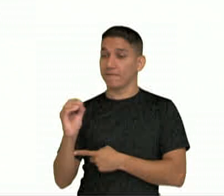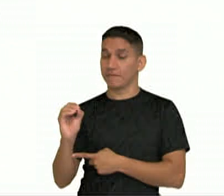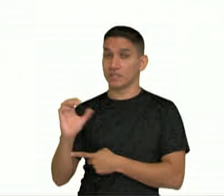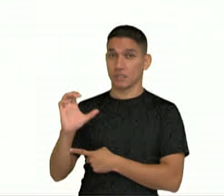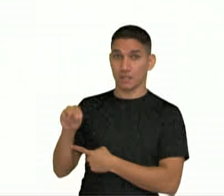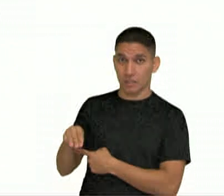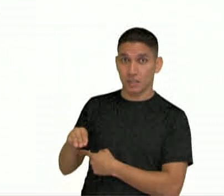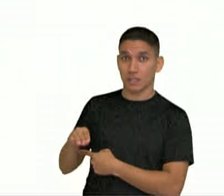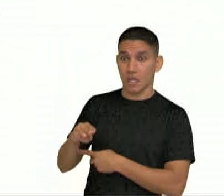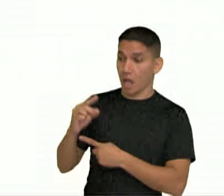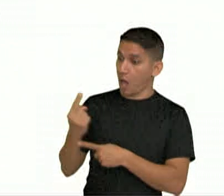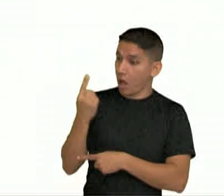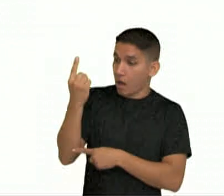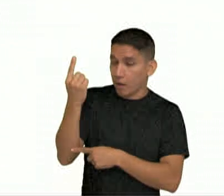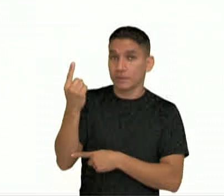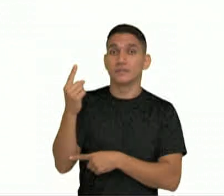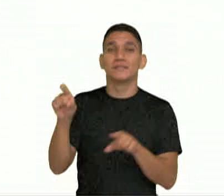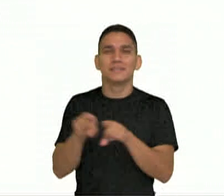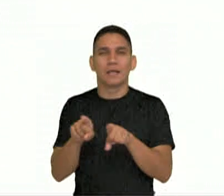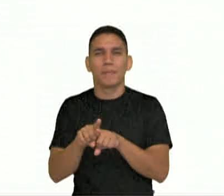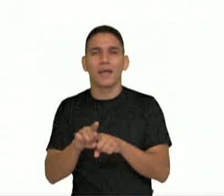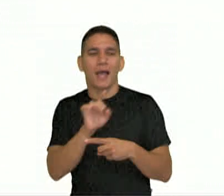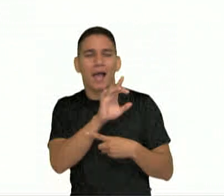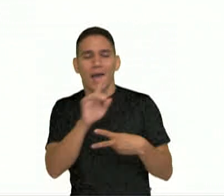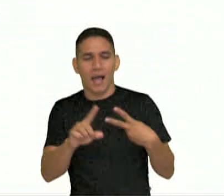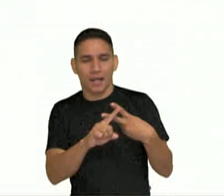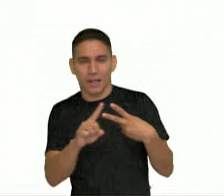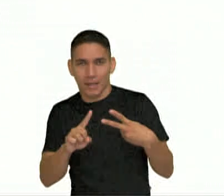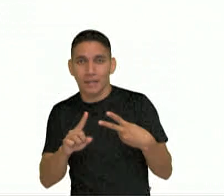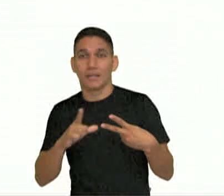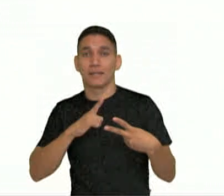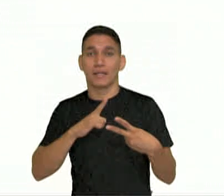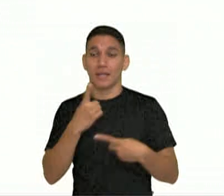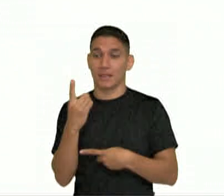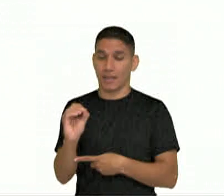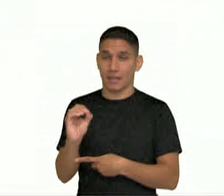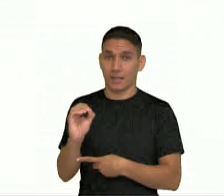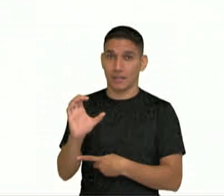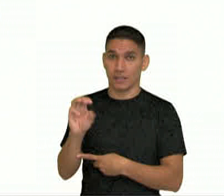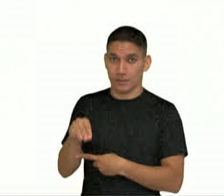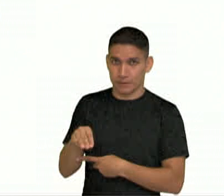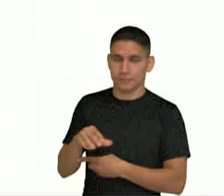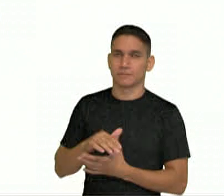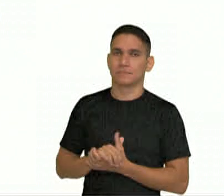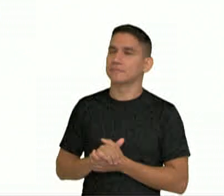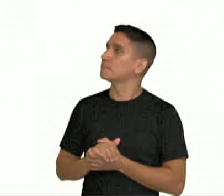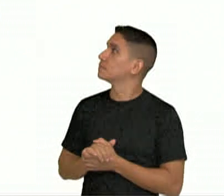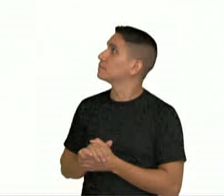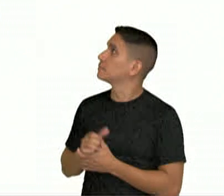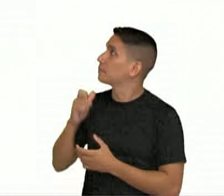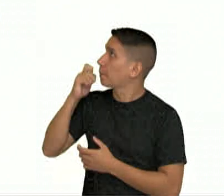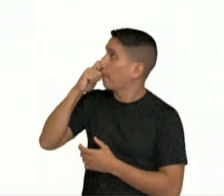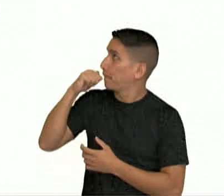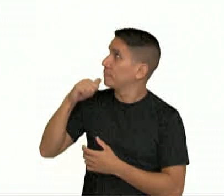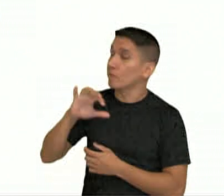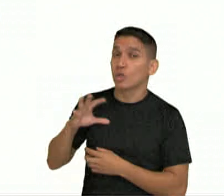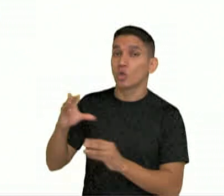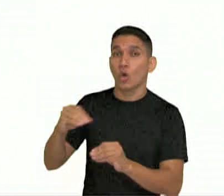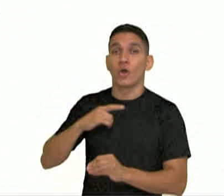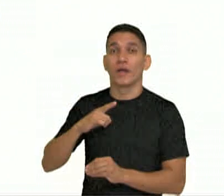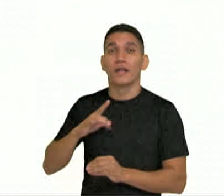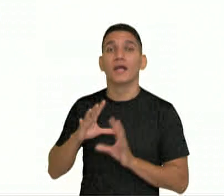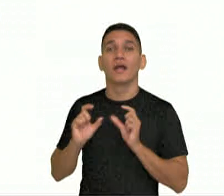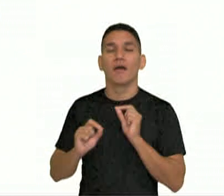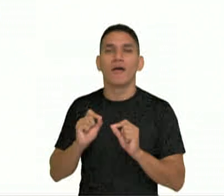e cada alelo, Pzinho e Rzinho, 10 centímetros. Indivíduos que são todos dominantes, Pzão,